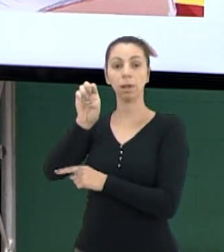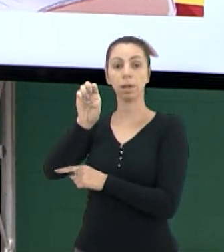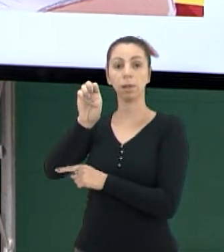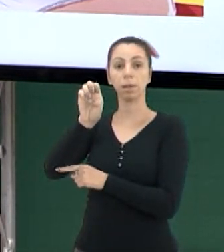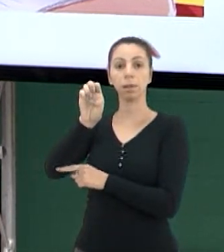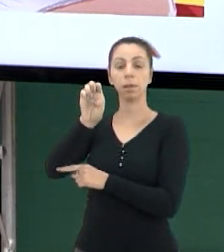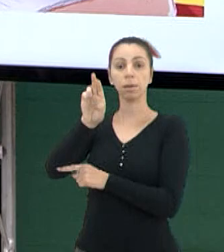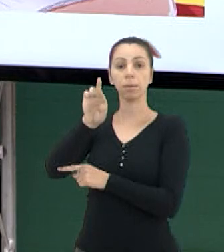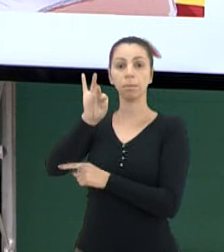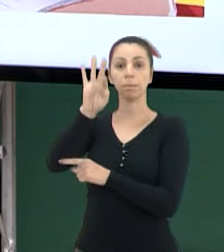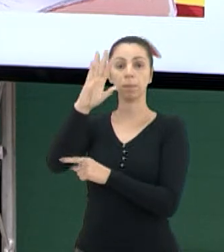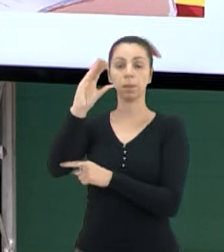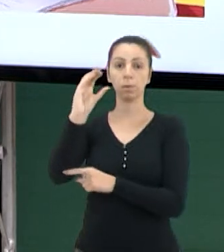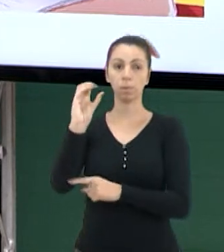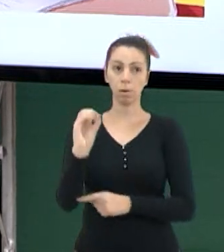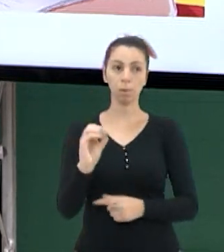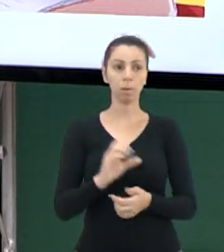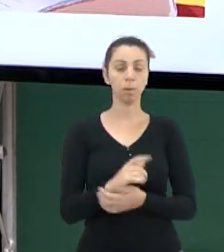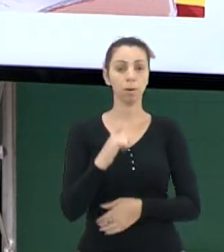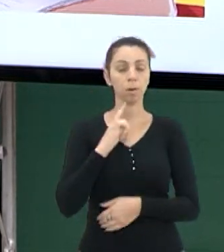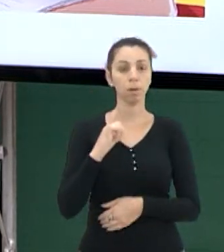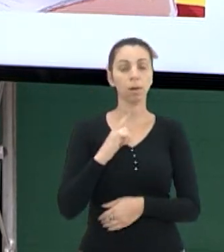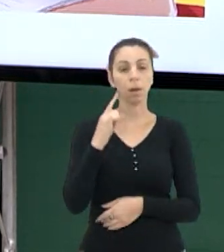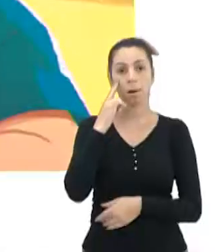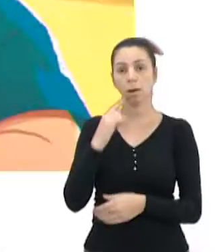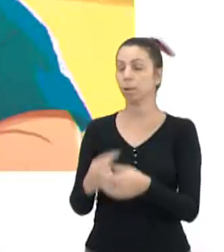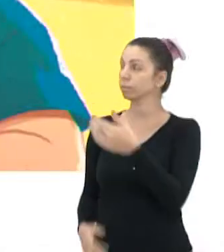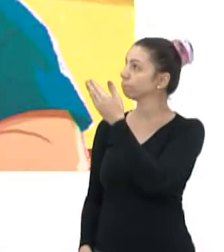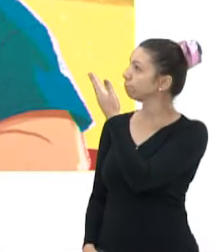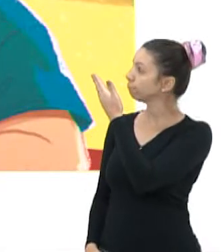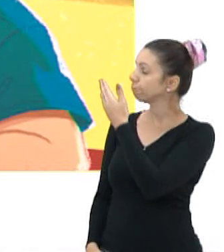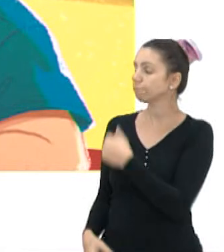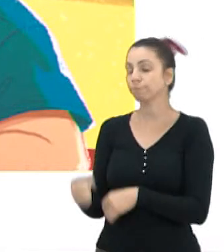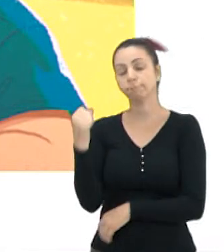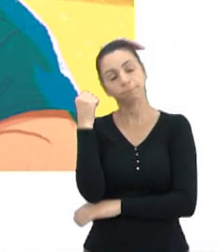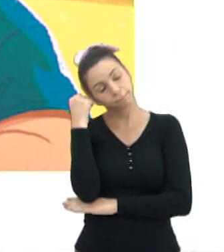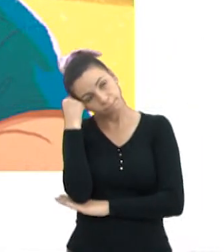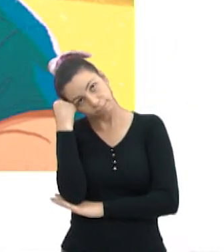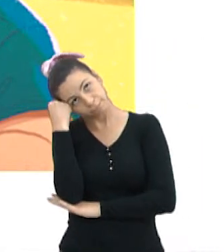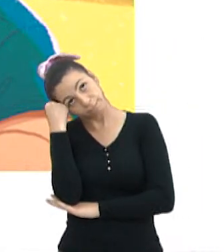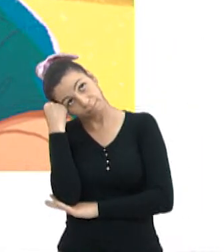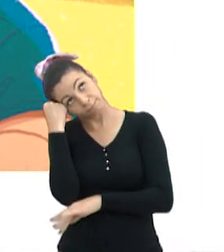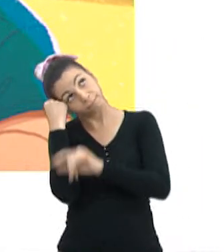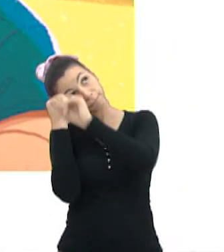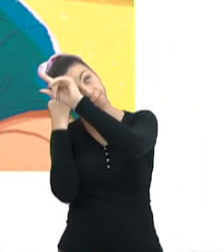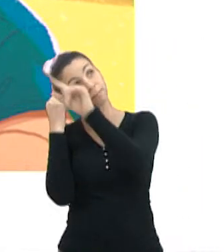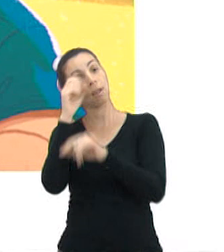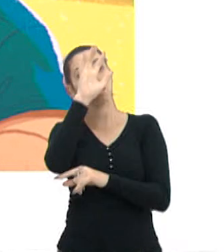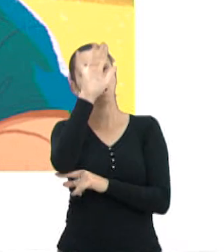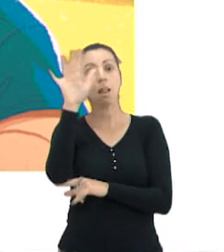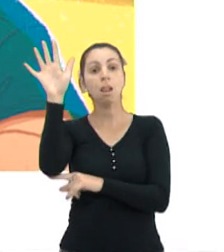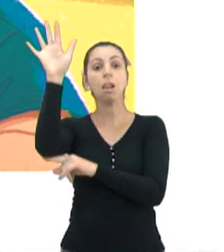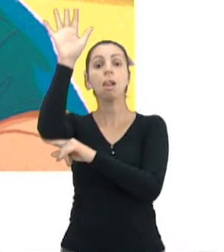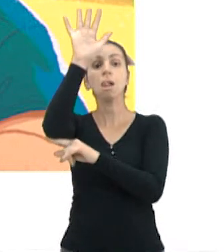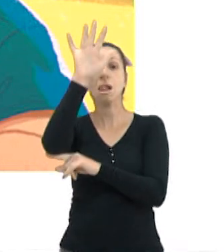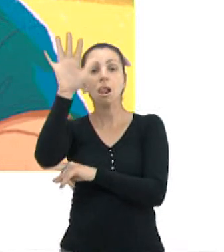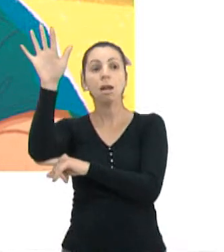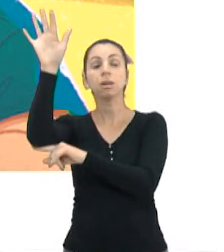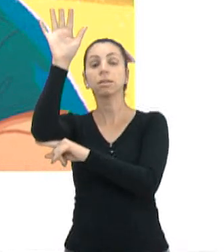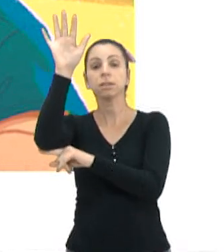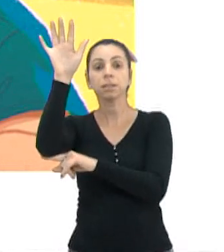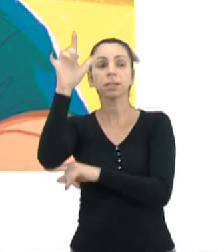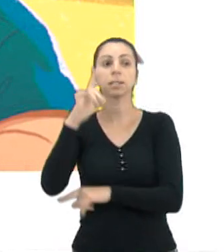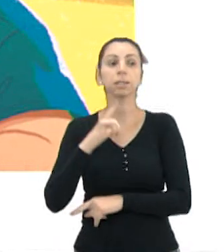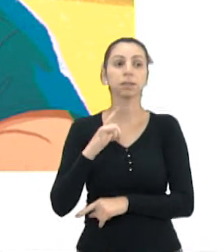lá. Eu tenho aqui o nosso amiguinho, ele está pensando 3x, raiz de y, a mais b, t